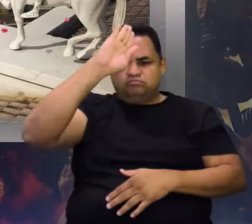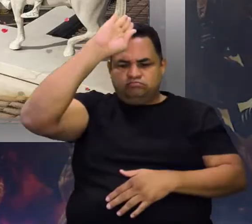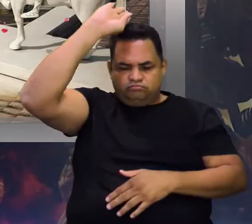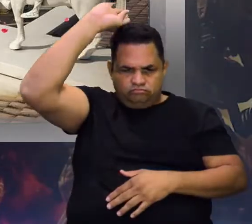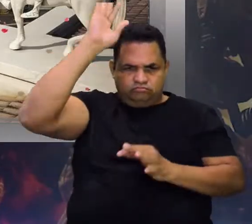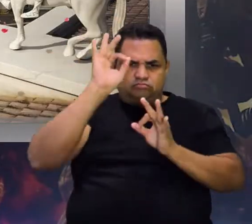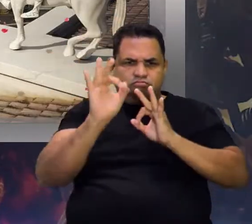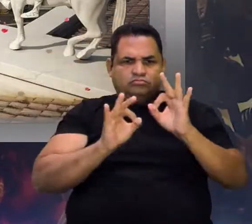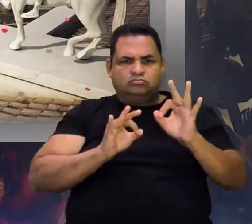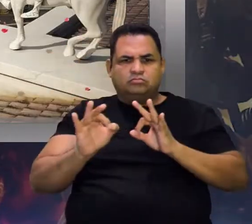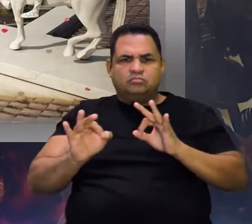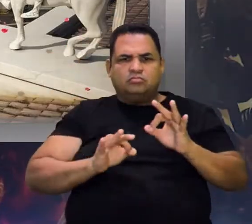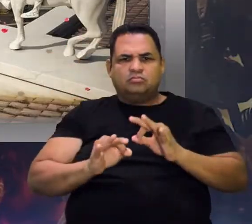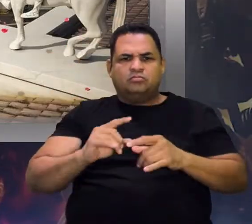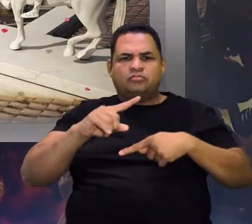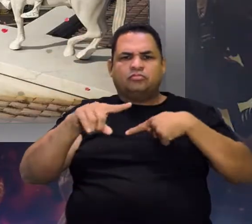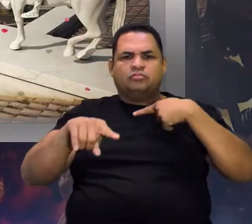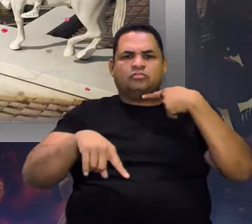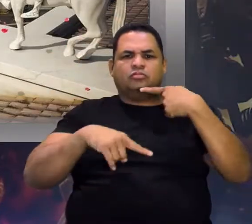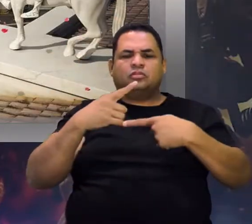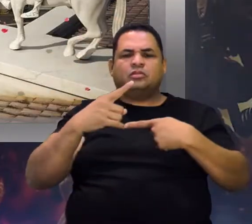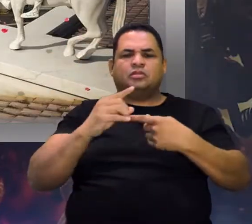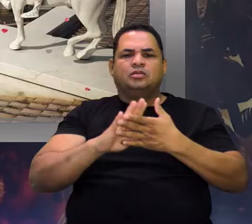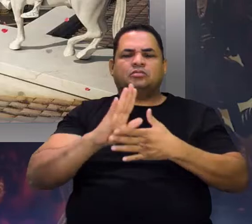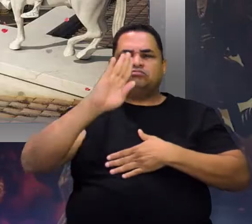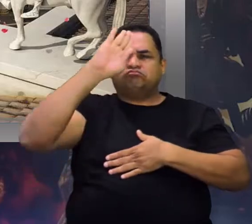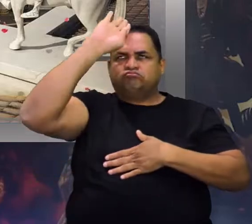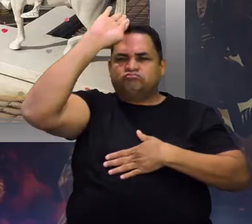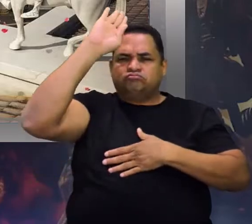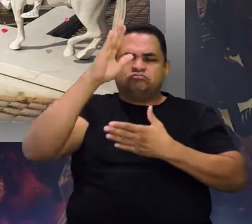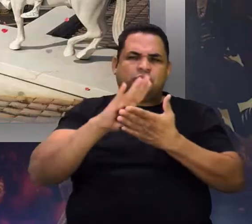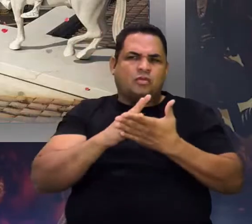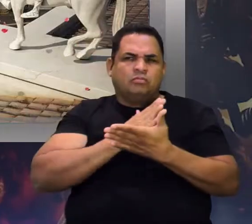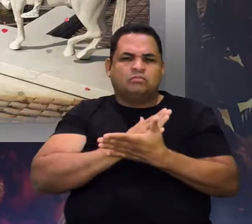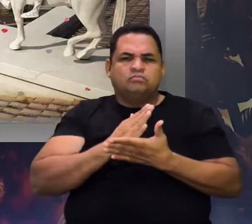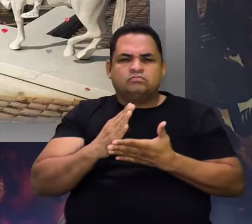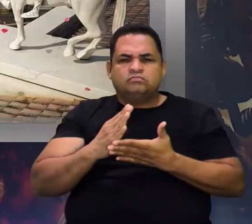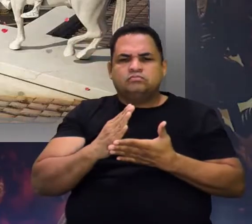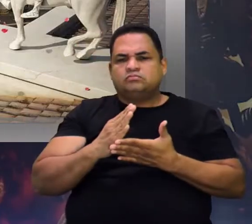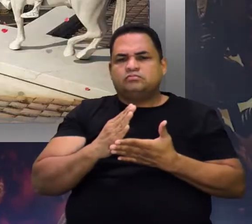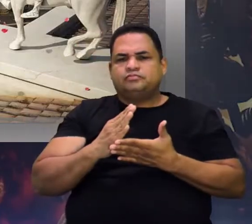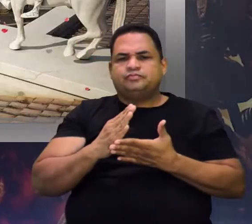se organizar. Depois a Roma, ela começa